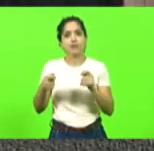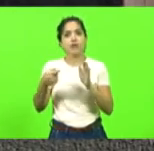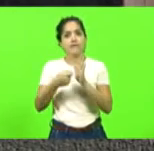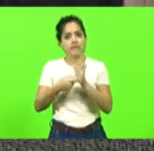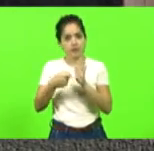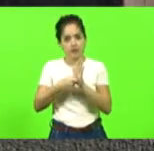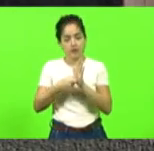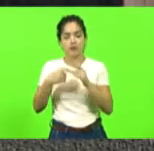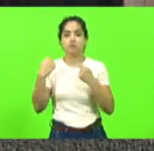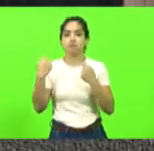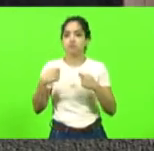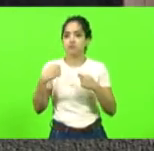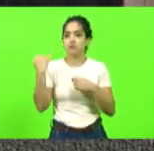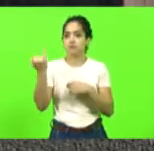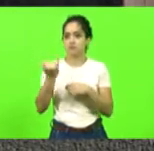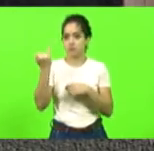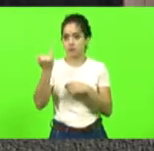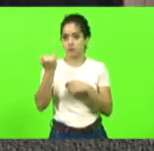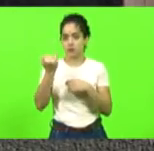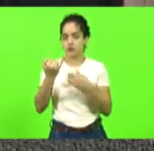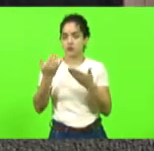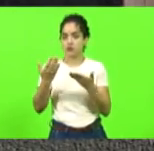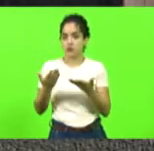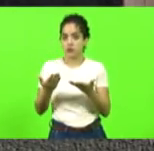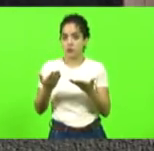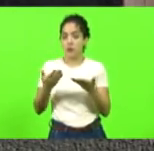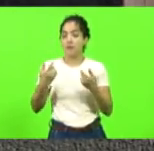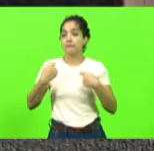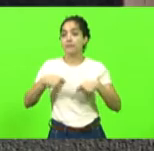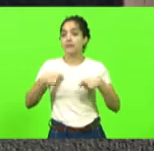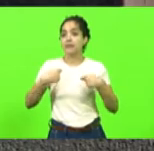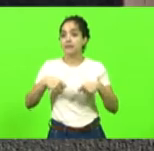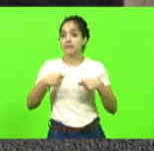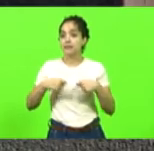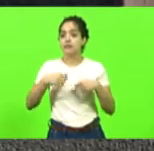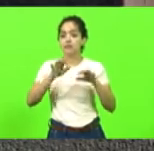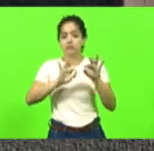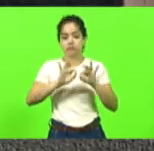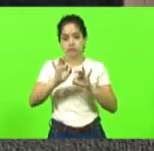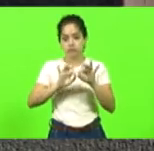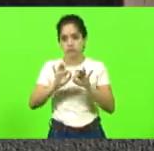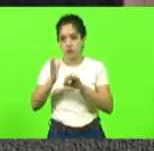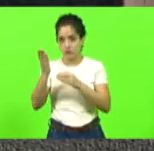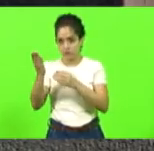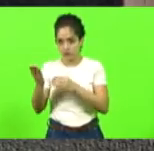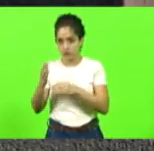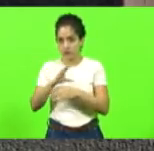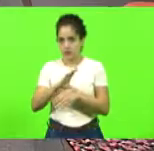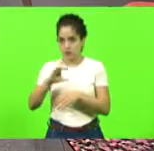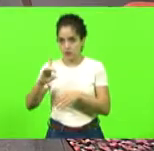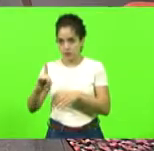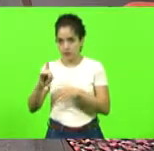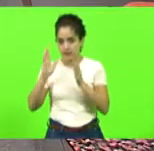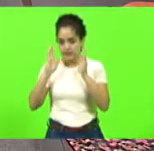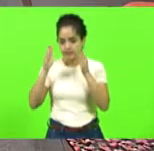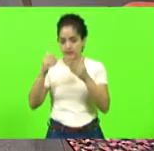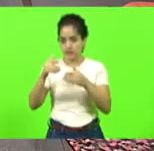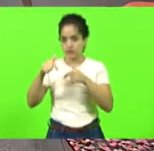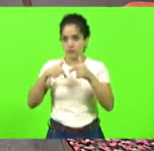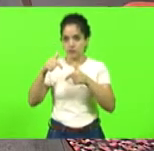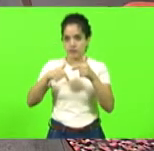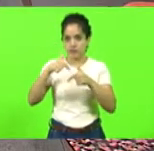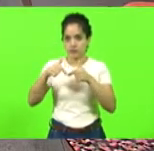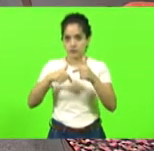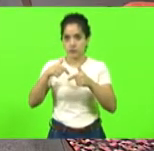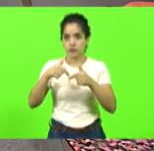faz necessária. Portanto, Ana Júlia, nós precisamos construir, você que coordena a nossa Central Única dos Trabalhadores, cada